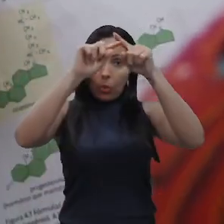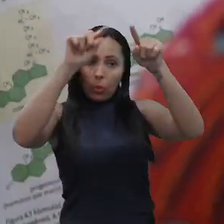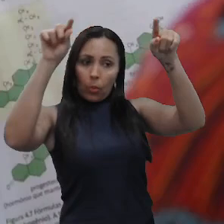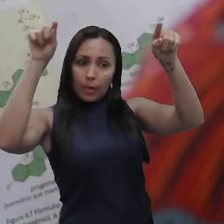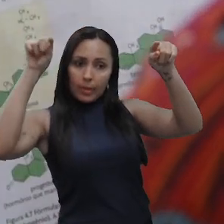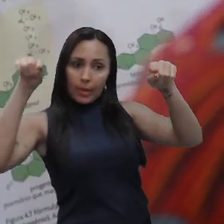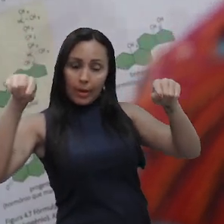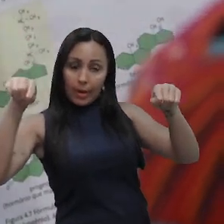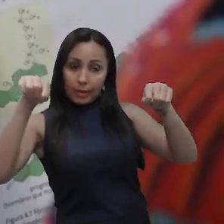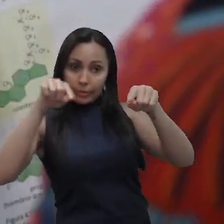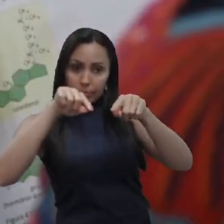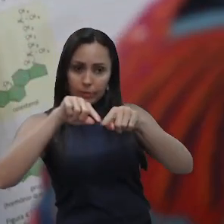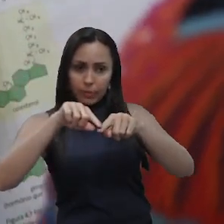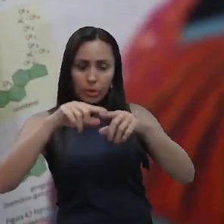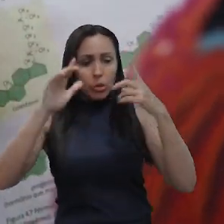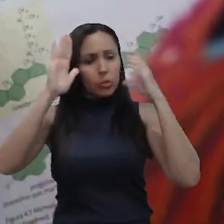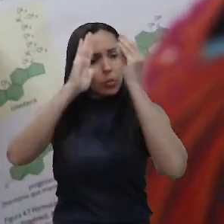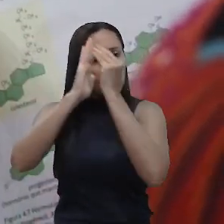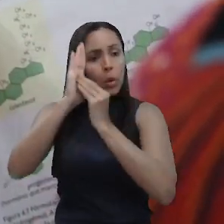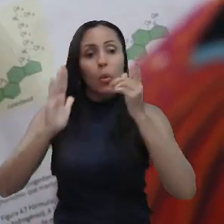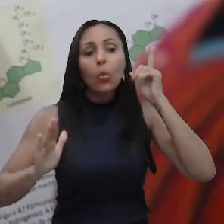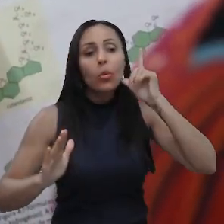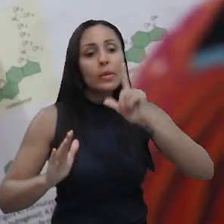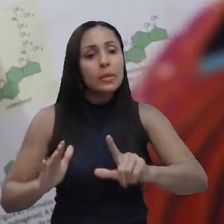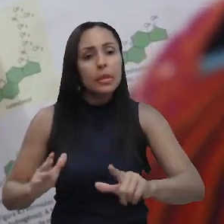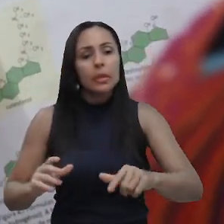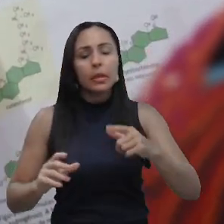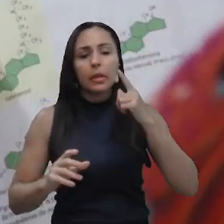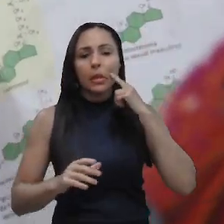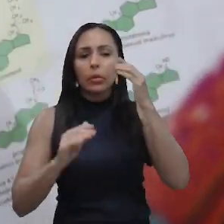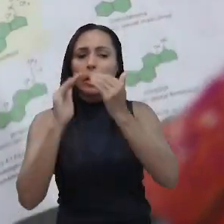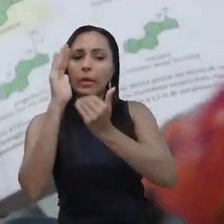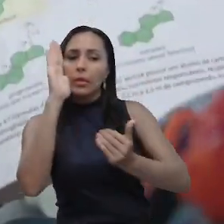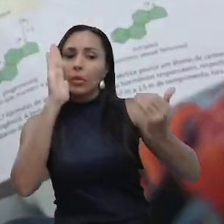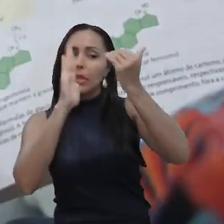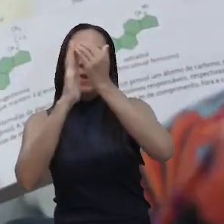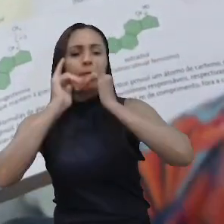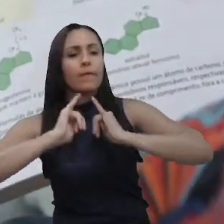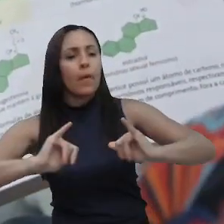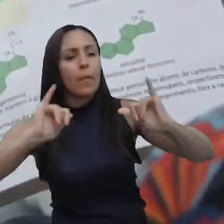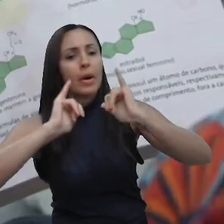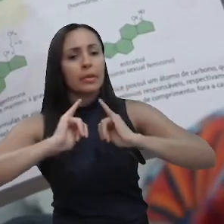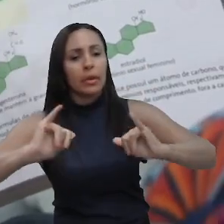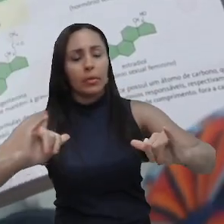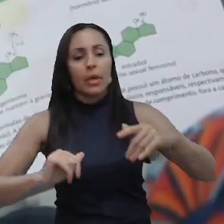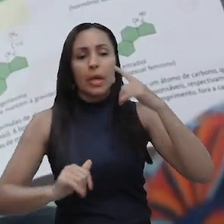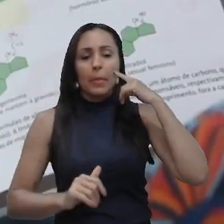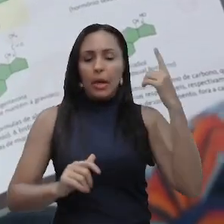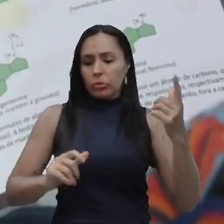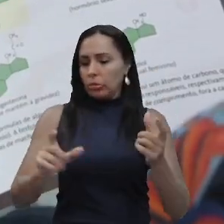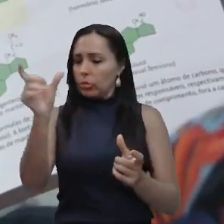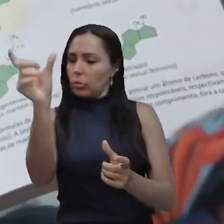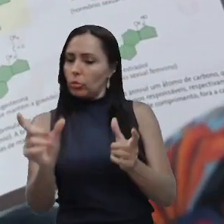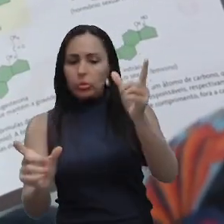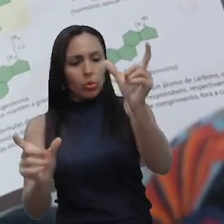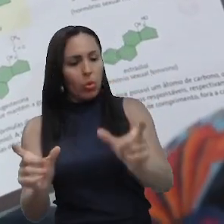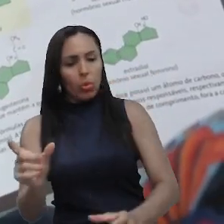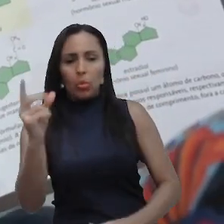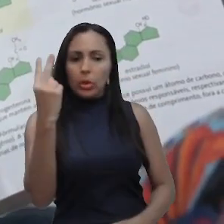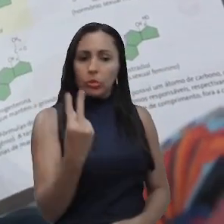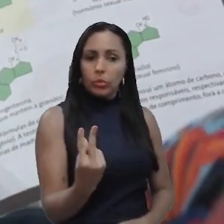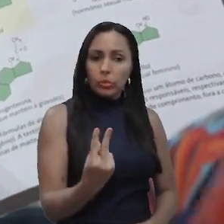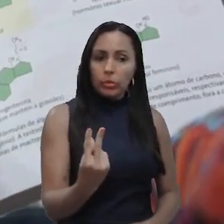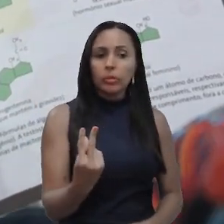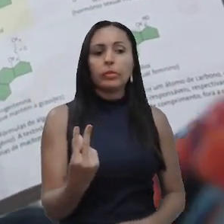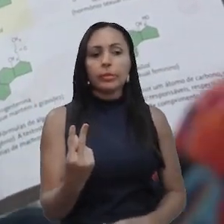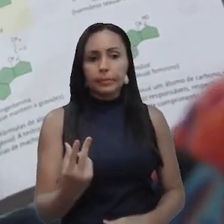né? Onde a gente conseguiu dar uma certa hierarquia para essa informação. Mas nas 2 colunas, tem momentos que a gente tem fotografia,